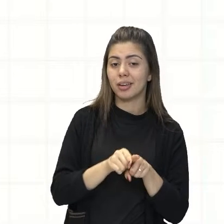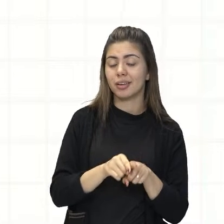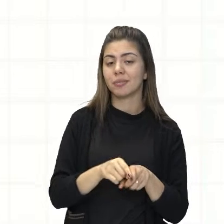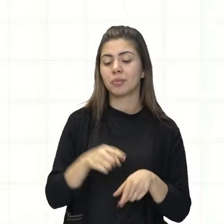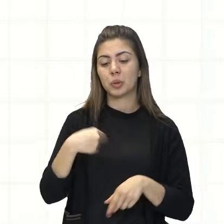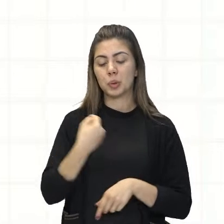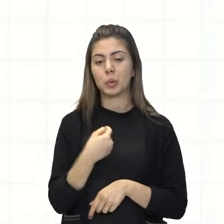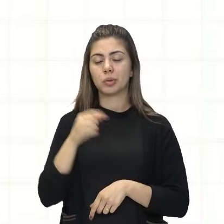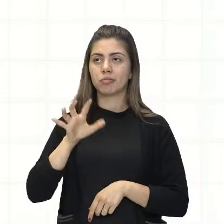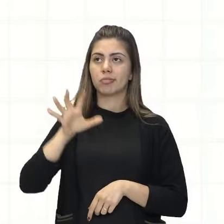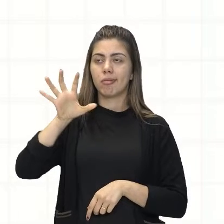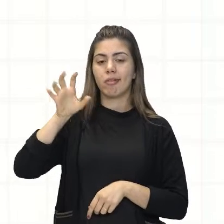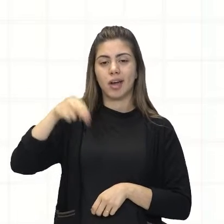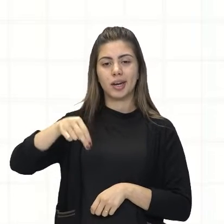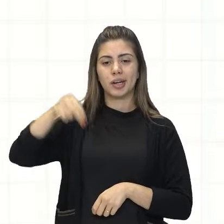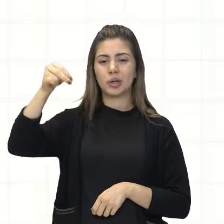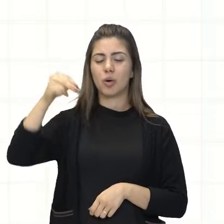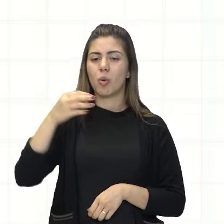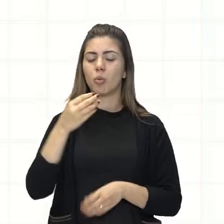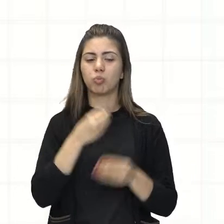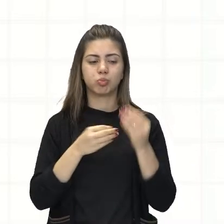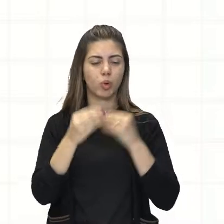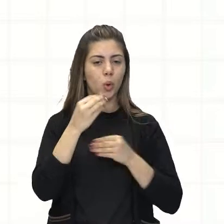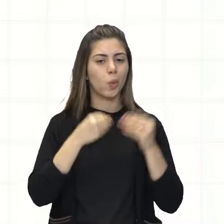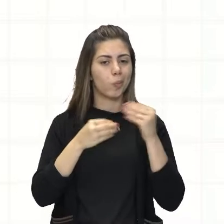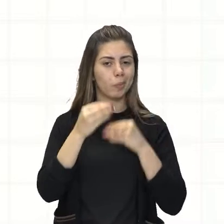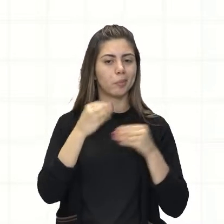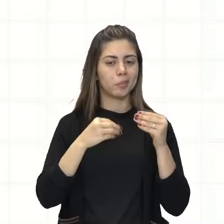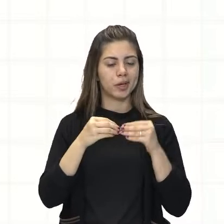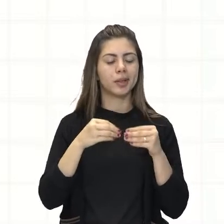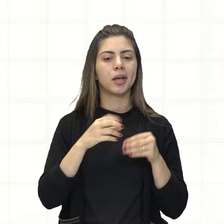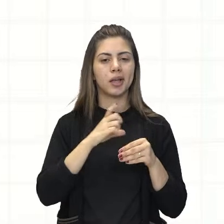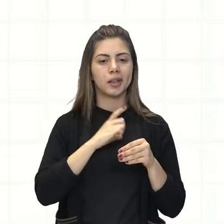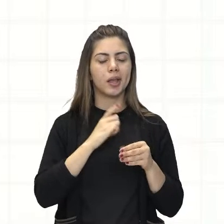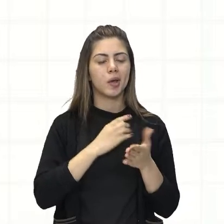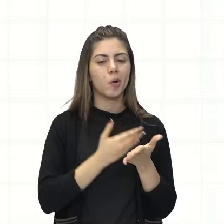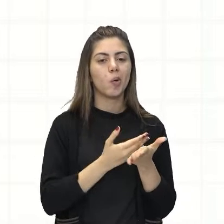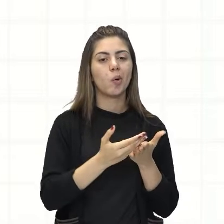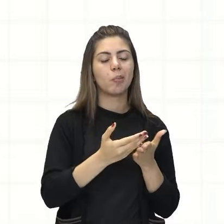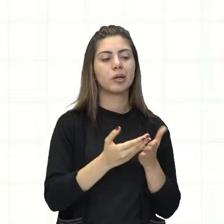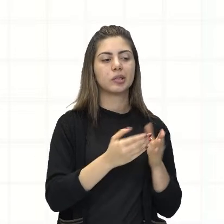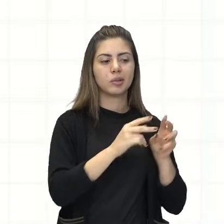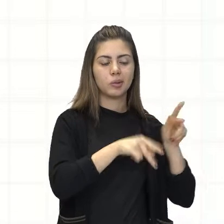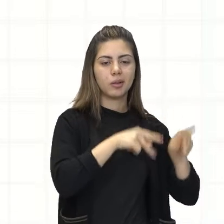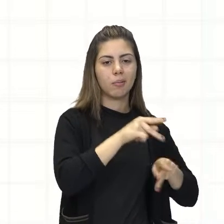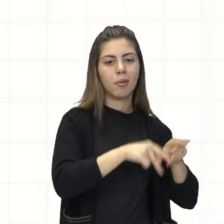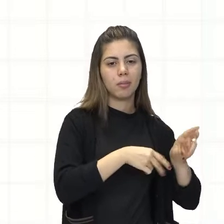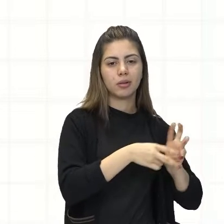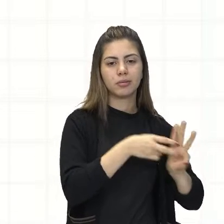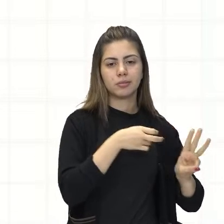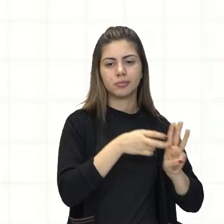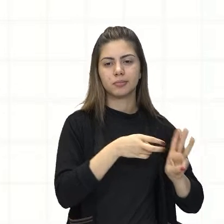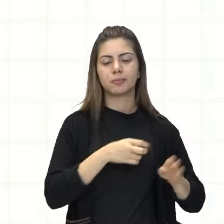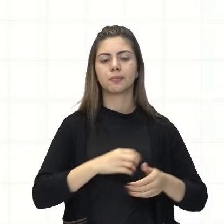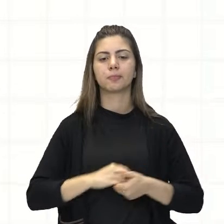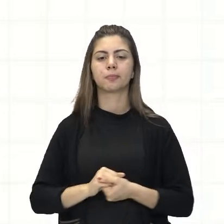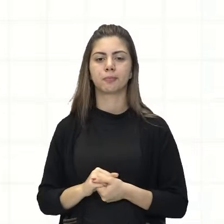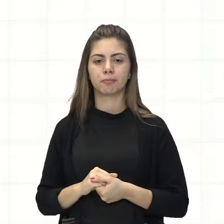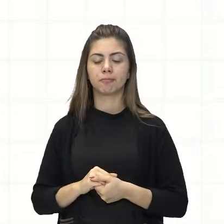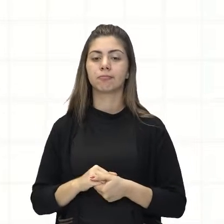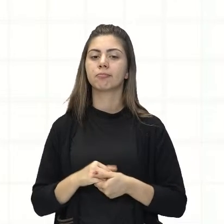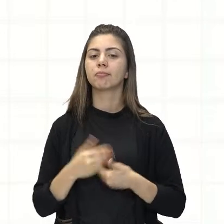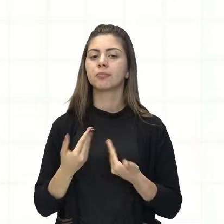norte consumimos muito a culinária oriunda dos povos indígenas. Então, a técnica